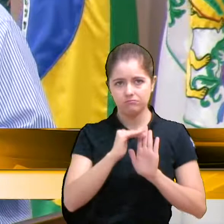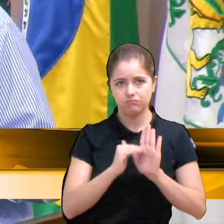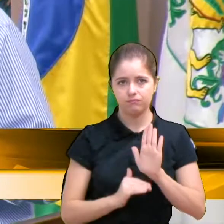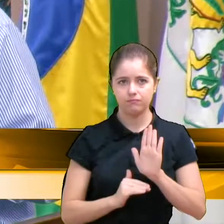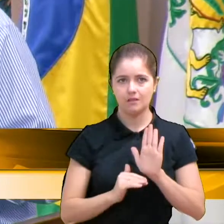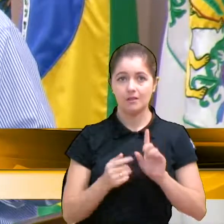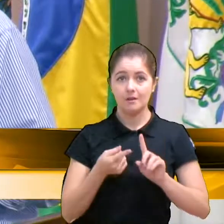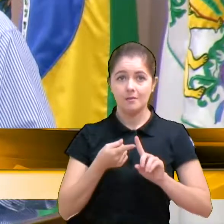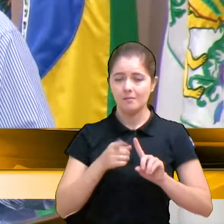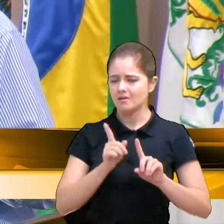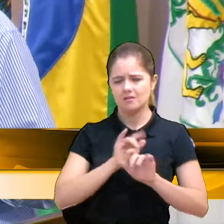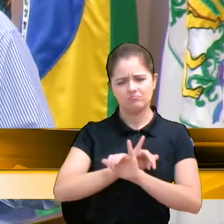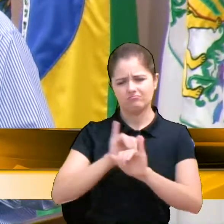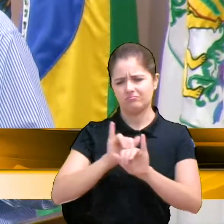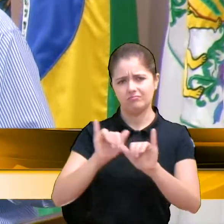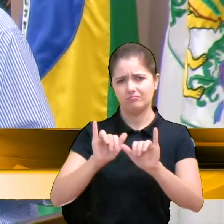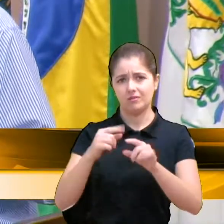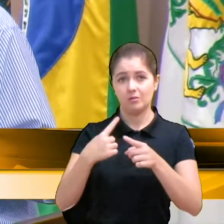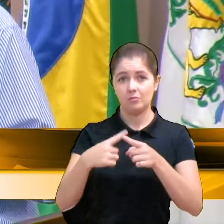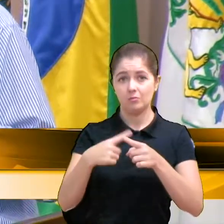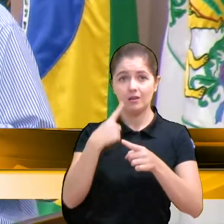há interesse, repito, a